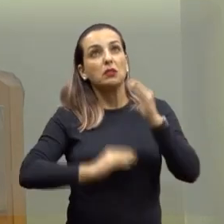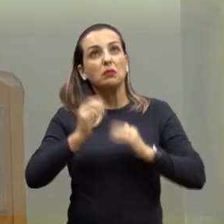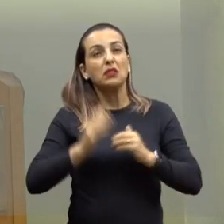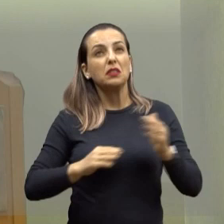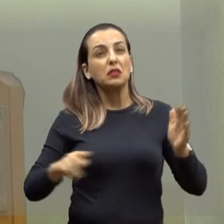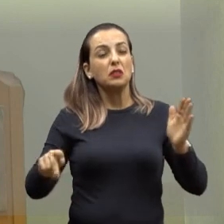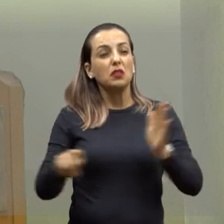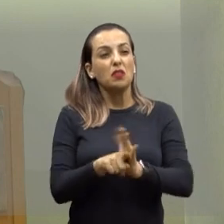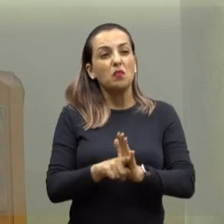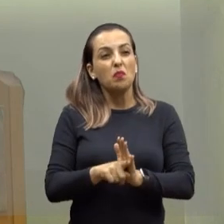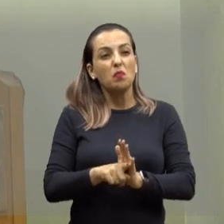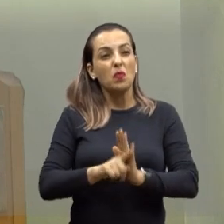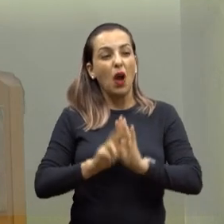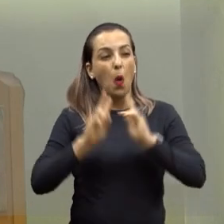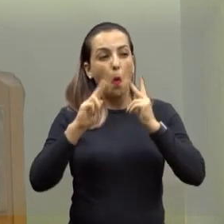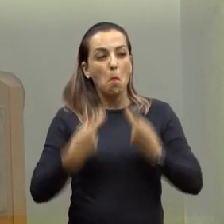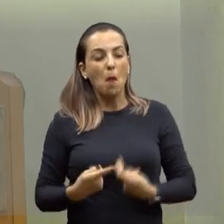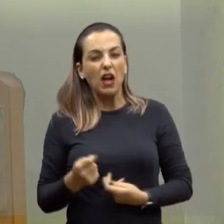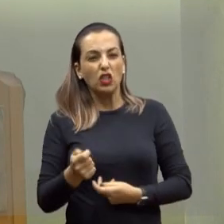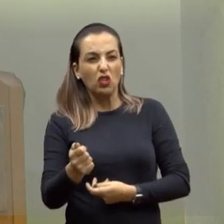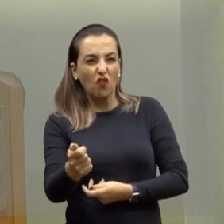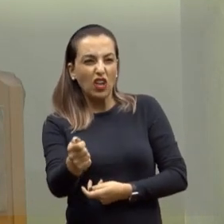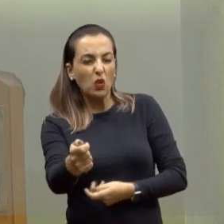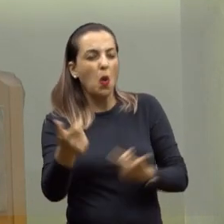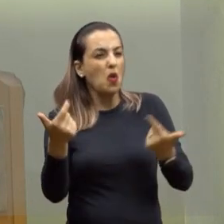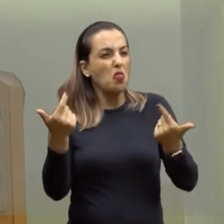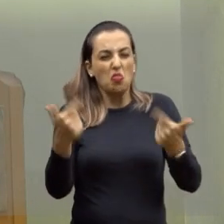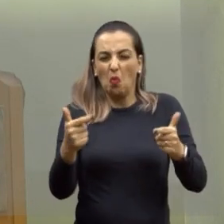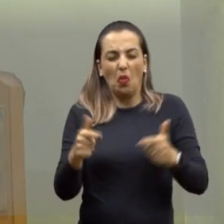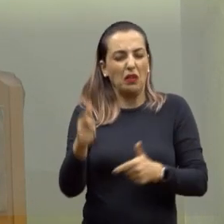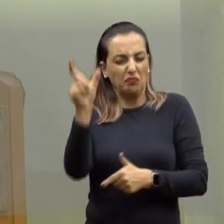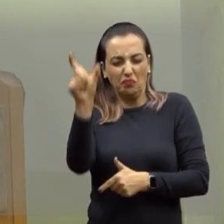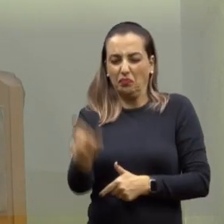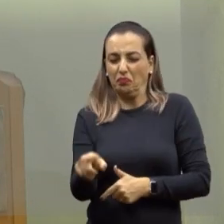covardia de falta de humanidade daquela natureza